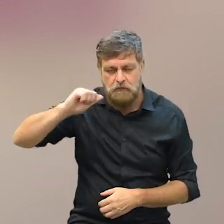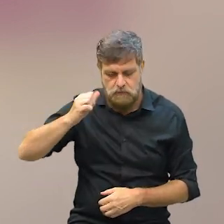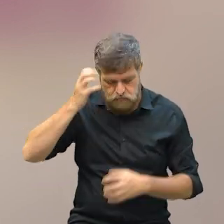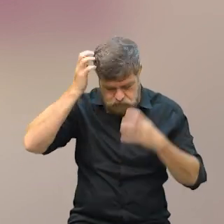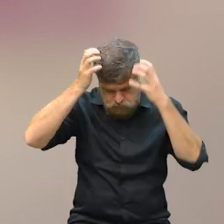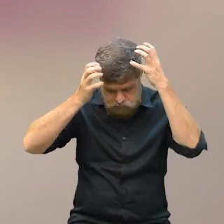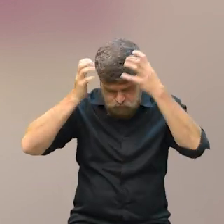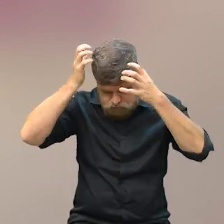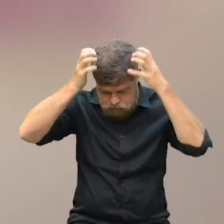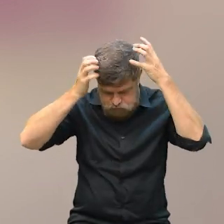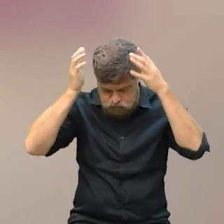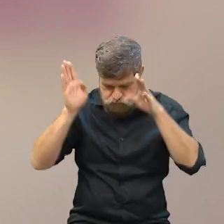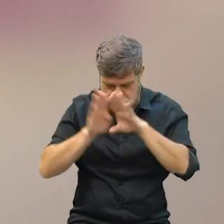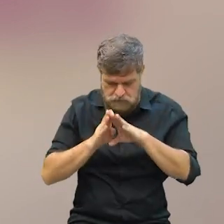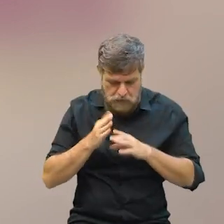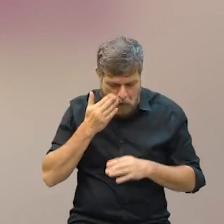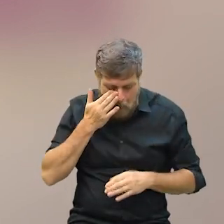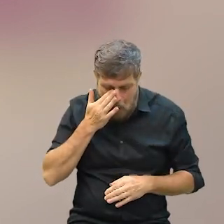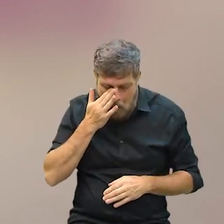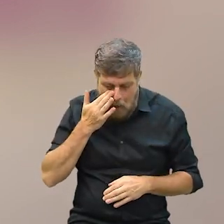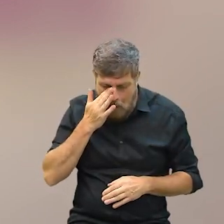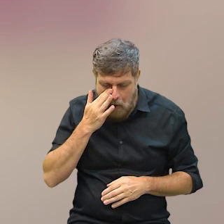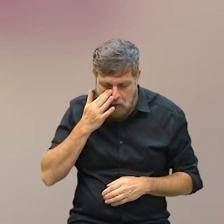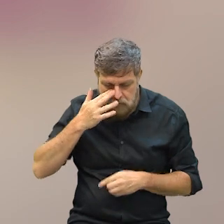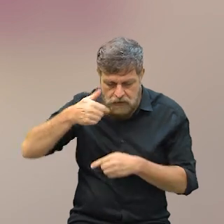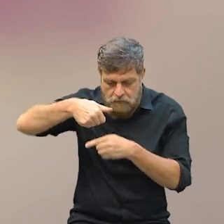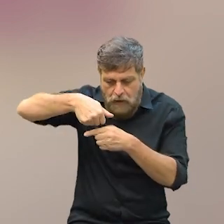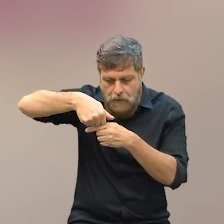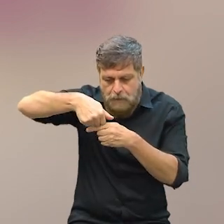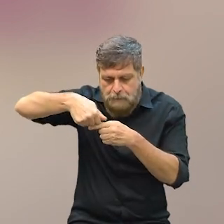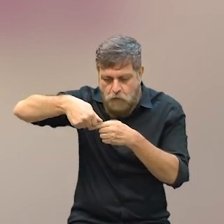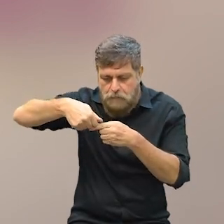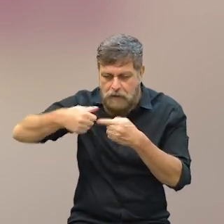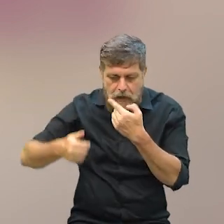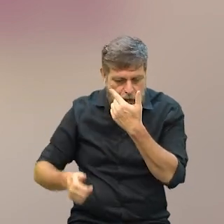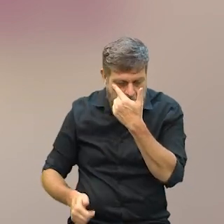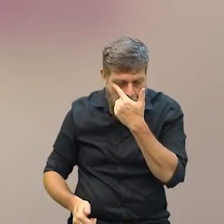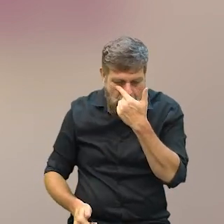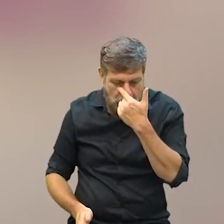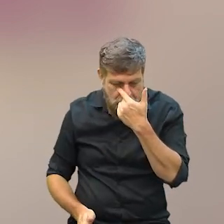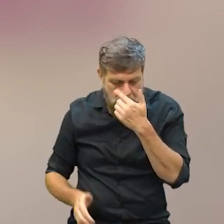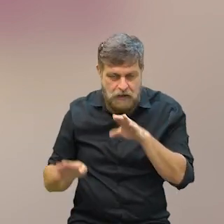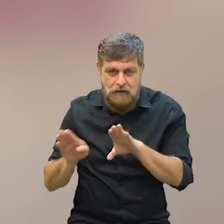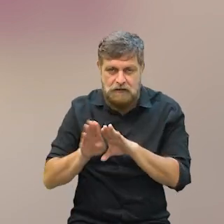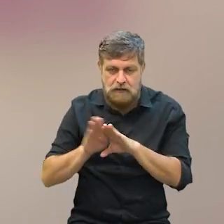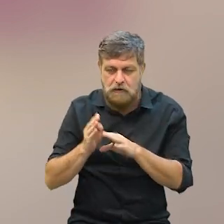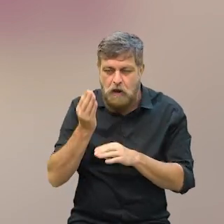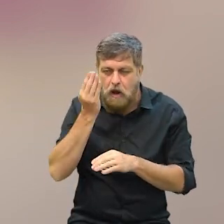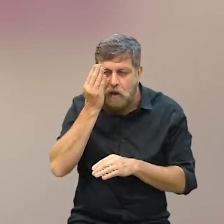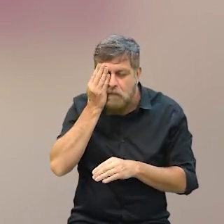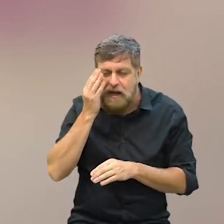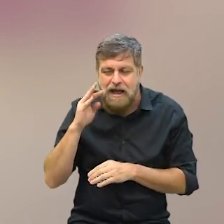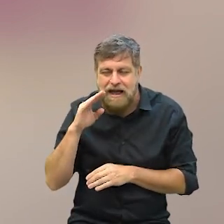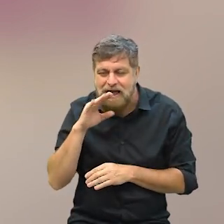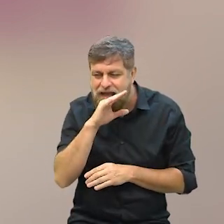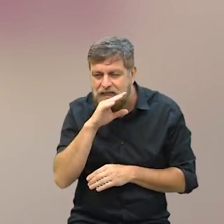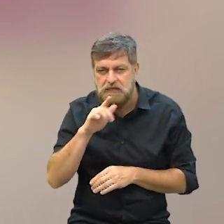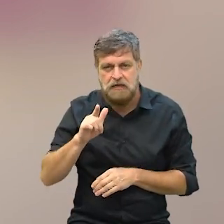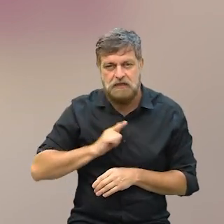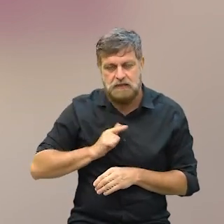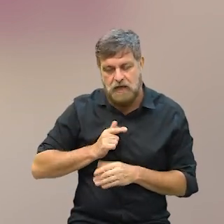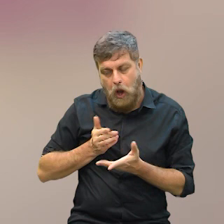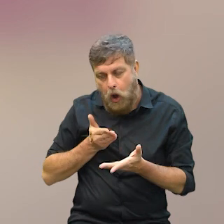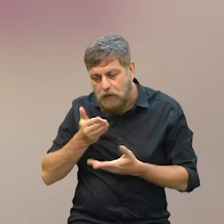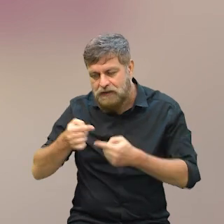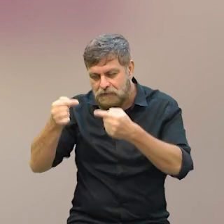diluído, se tiver crostinhas também, às vezes tem que usar pomadinha antibiótica e anti-inflamatória, compressas, então vai ter que fazer um